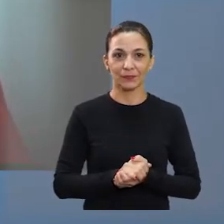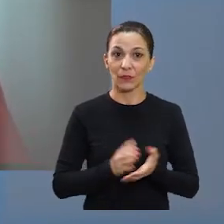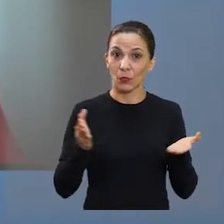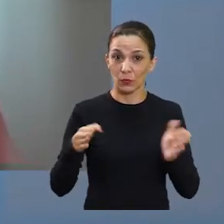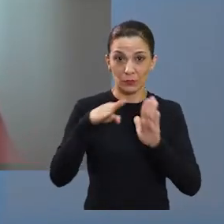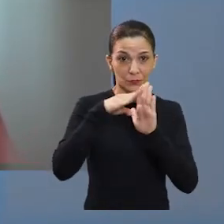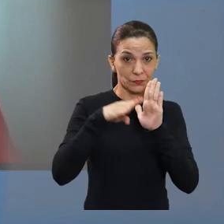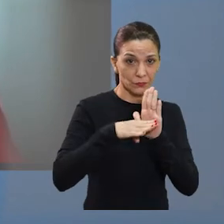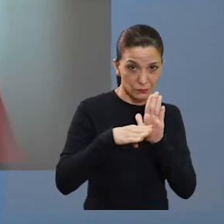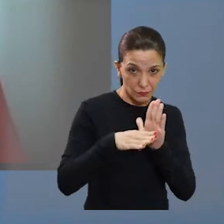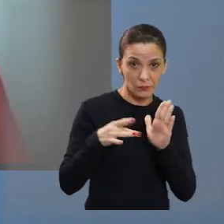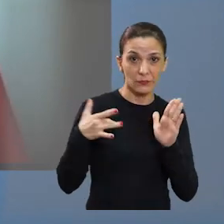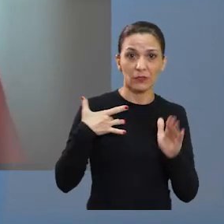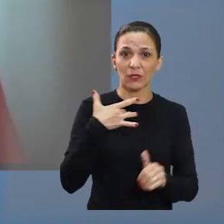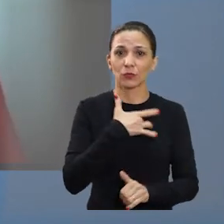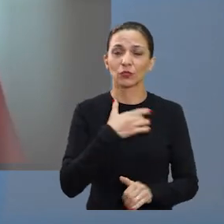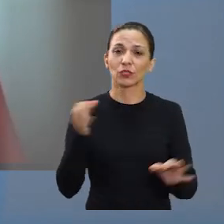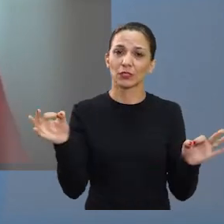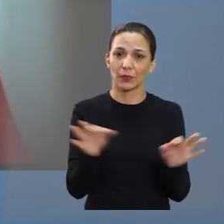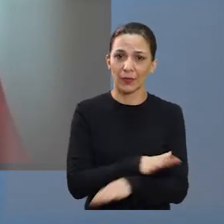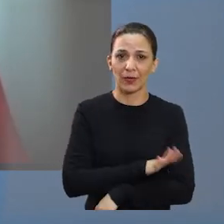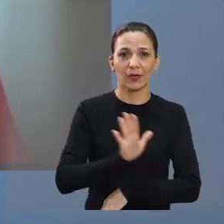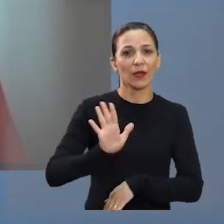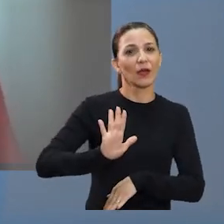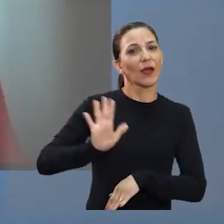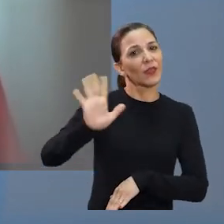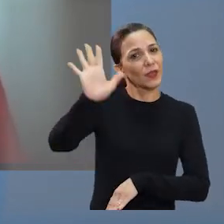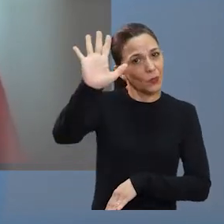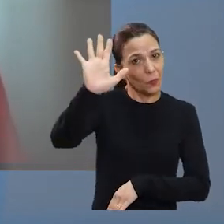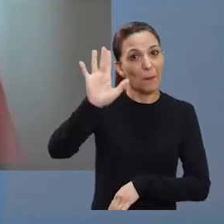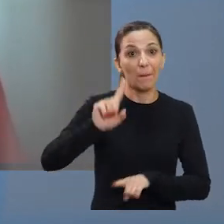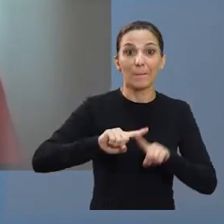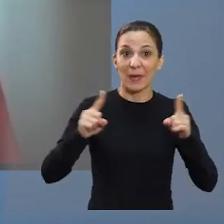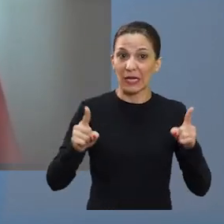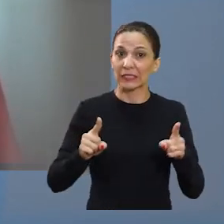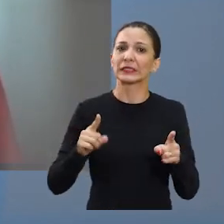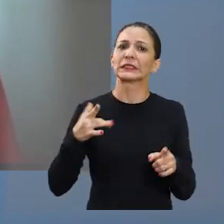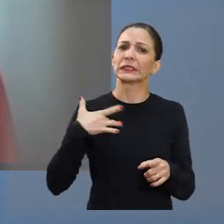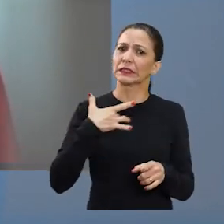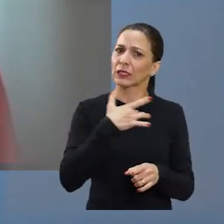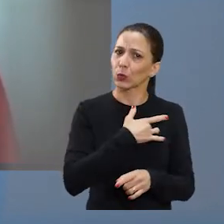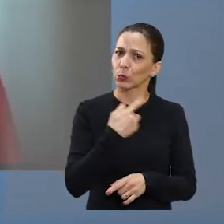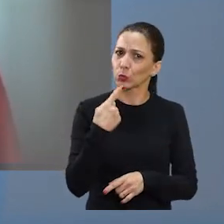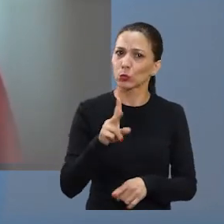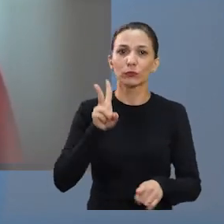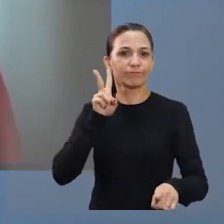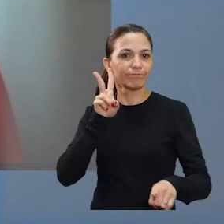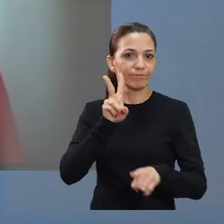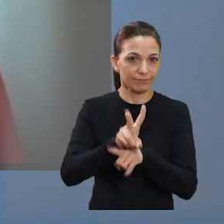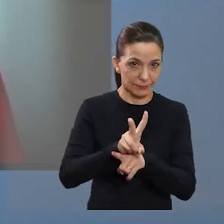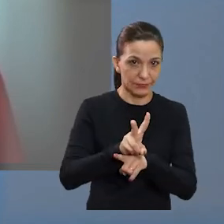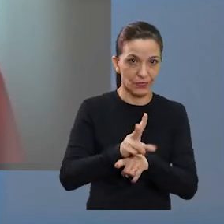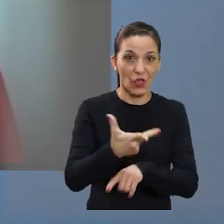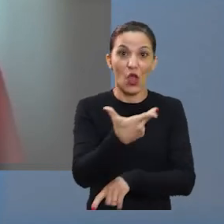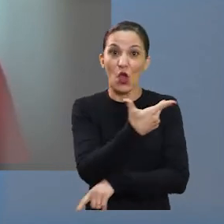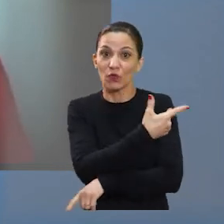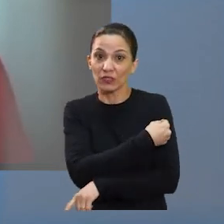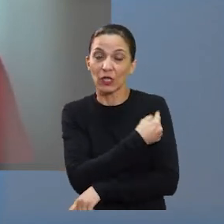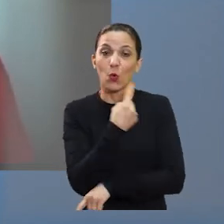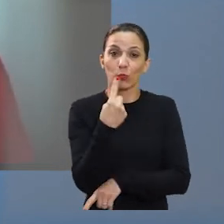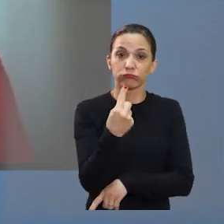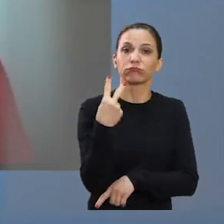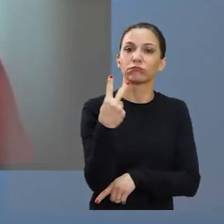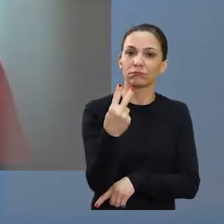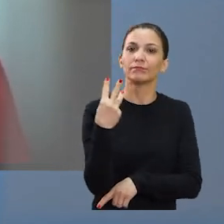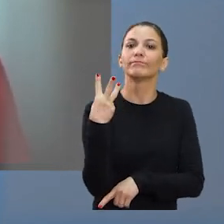Hoje, o Saúde em Pauta fica por aqui. Nós nos vemos em breve. Mas, enquanto isso, cuide da sua saúde. Complete